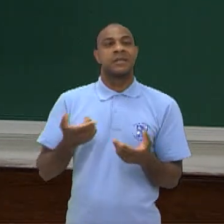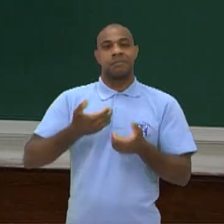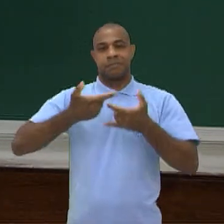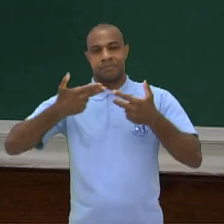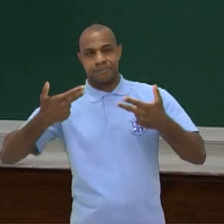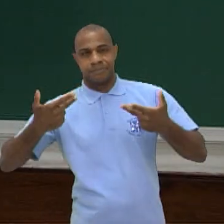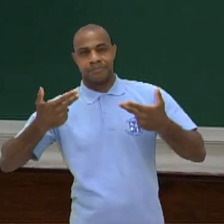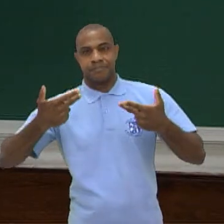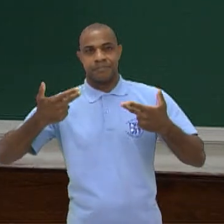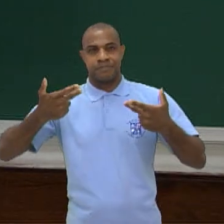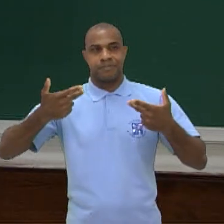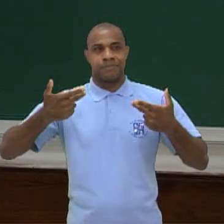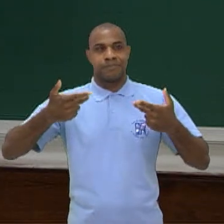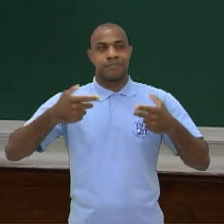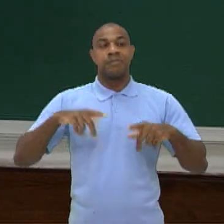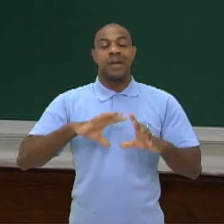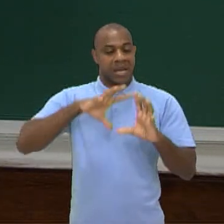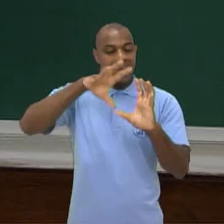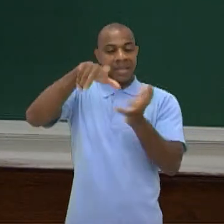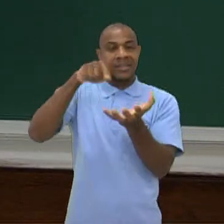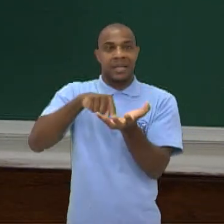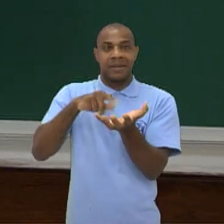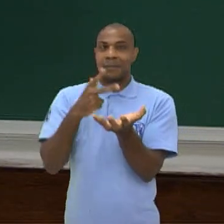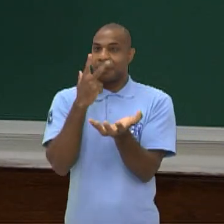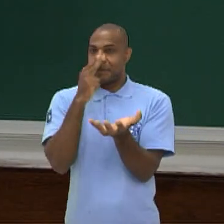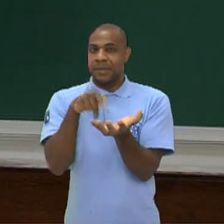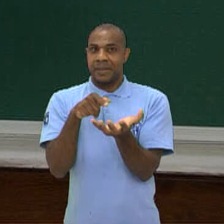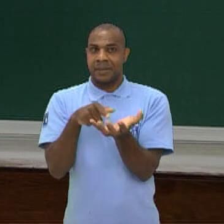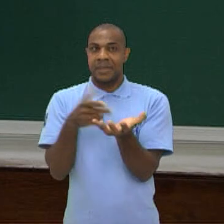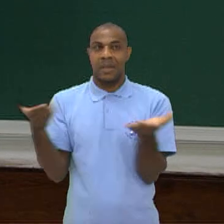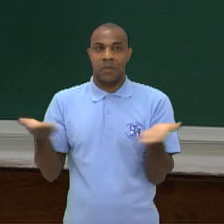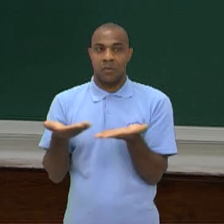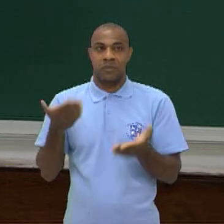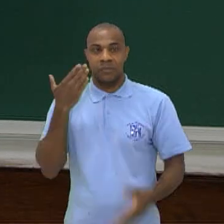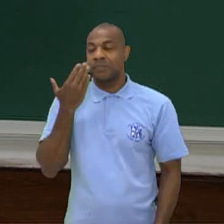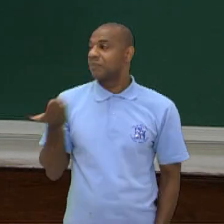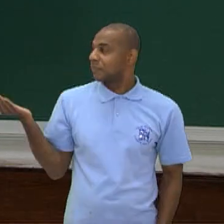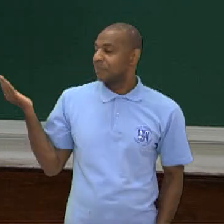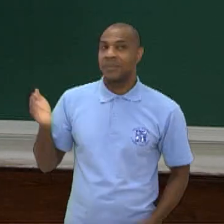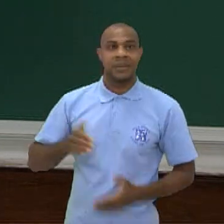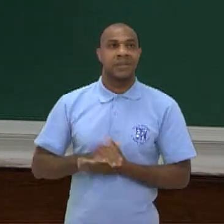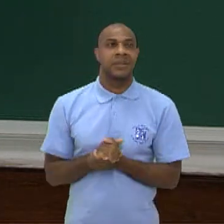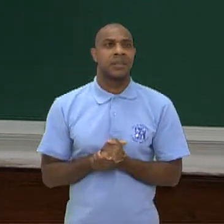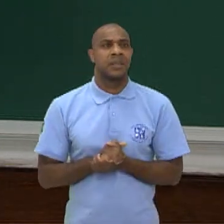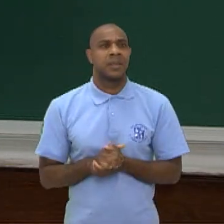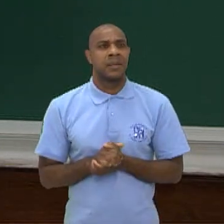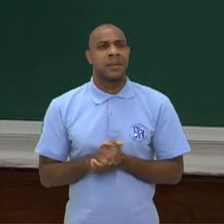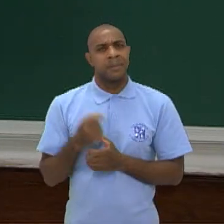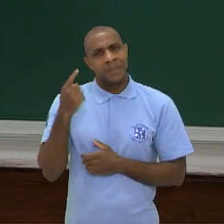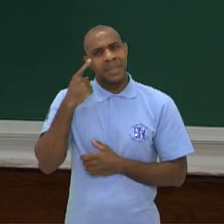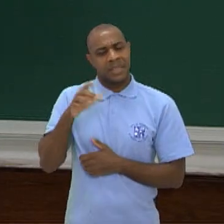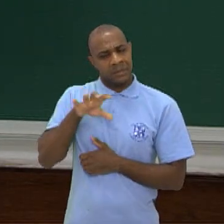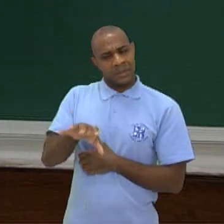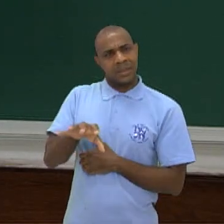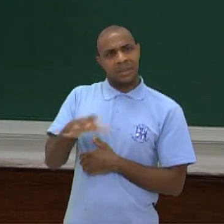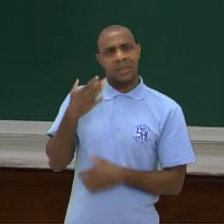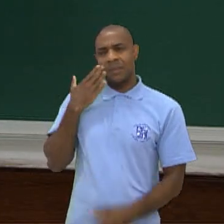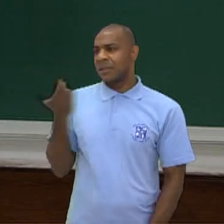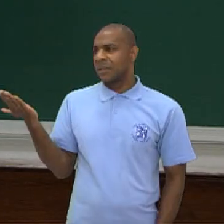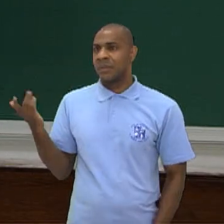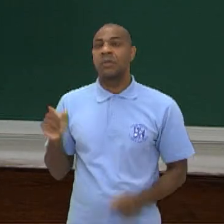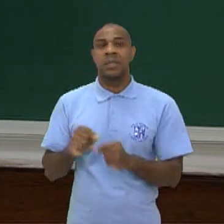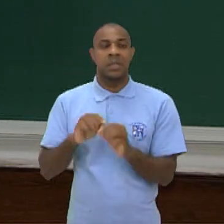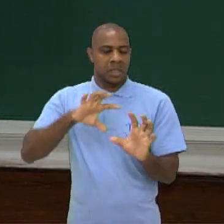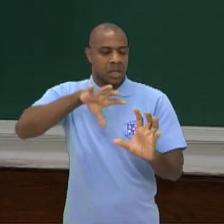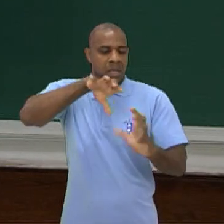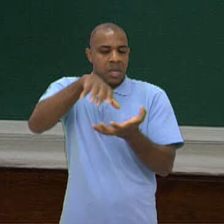polares, né? E a Terra ficou mais ou menos parecida com o que ela é hoje. Então, pensando nisso, a gente vai falar do efeito estufa,